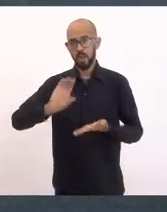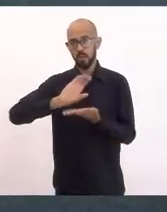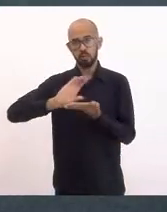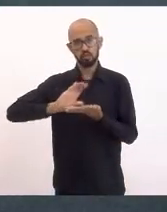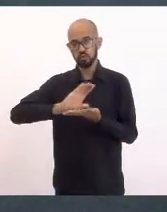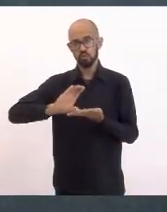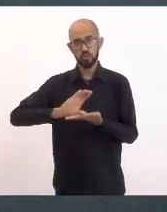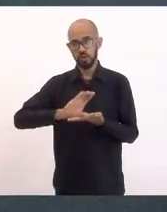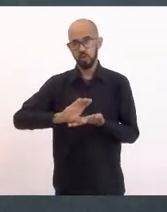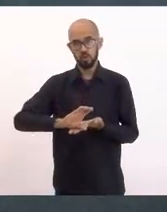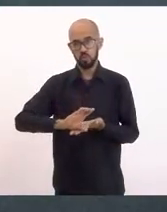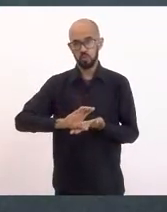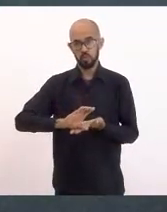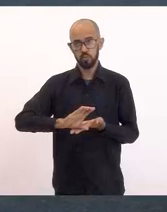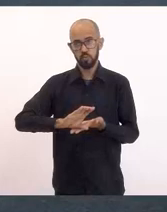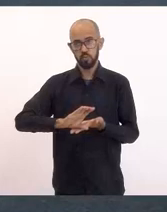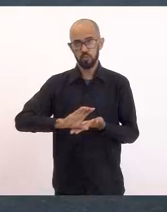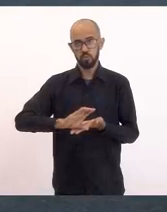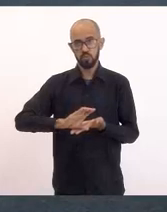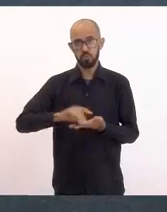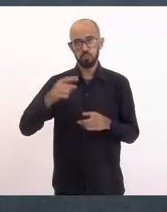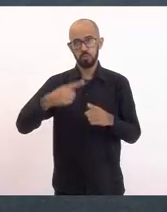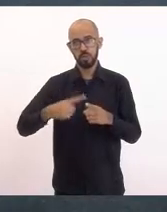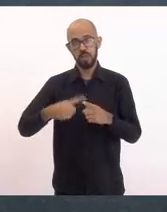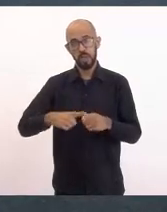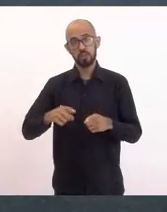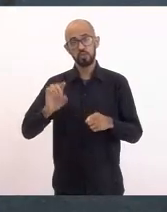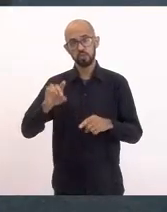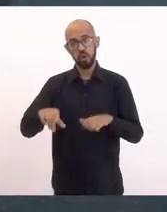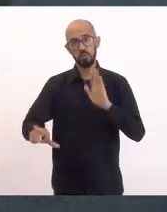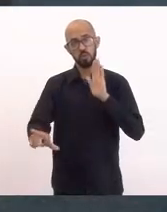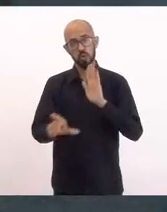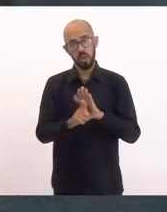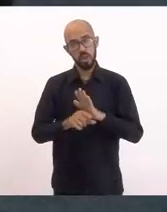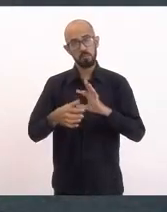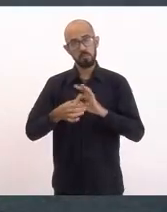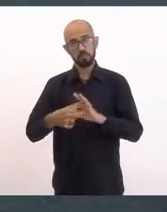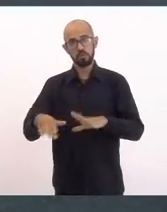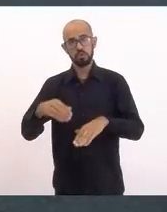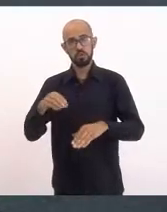inconstitucional, porque só pode dar aumento por lei. E